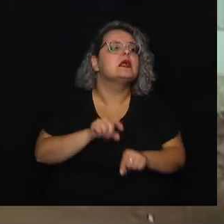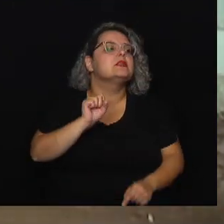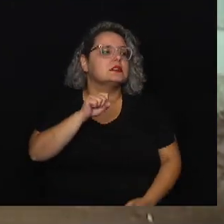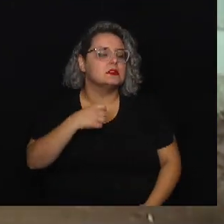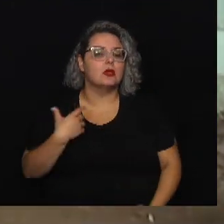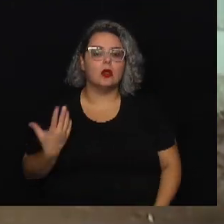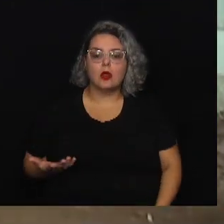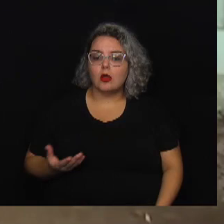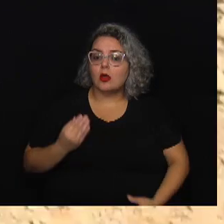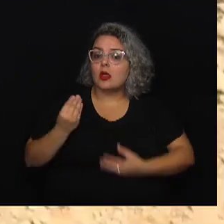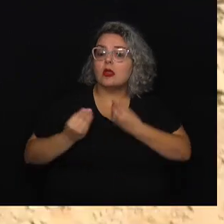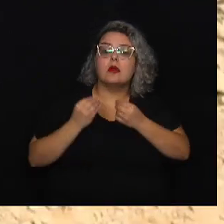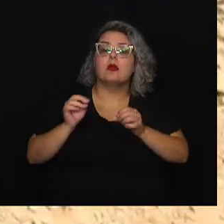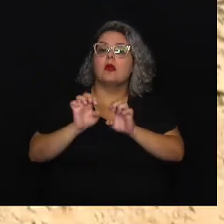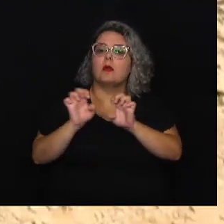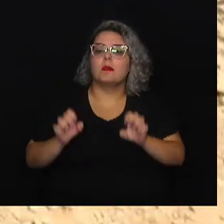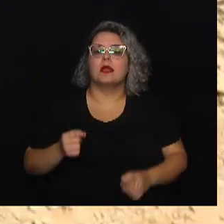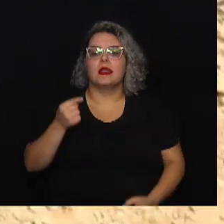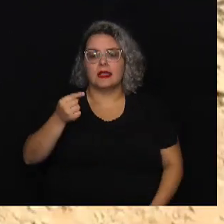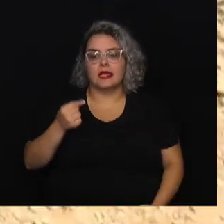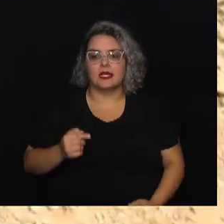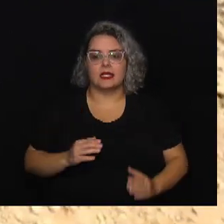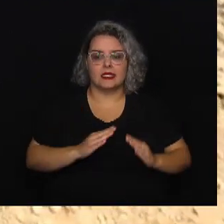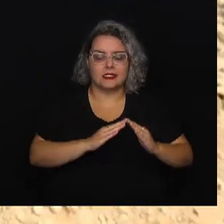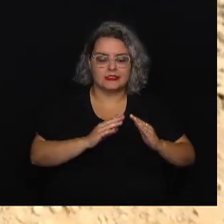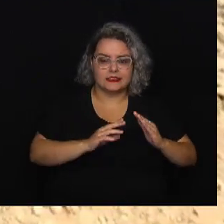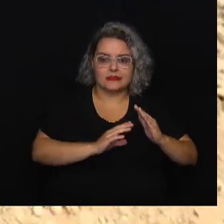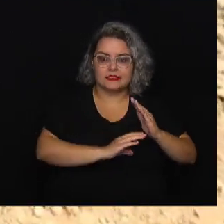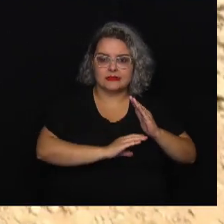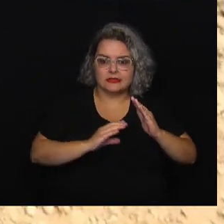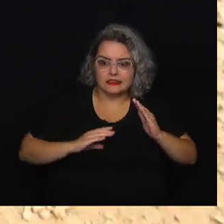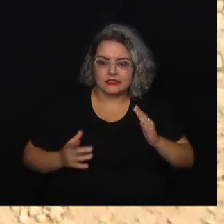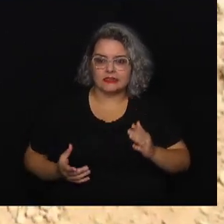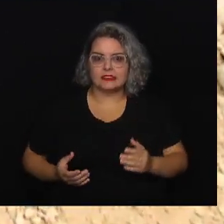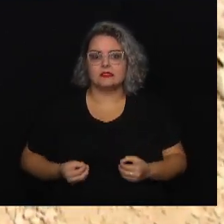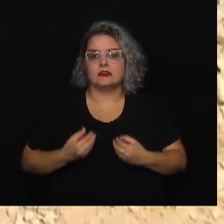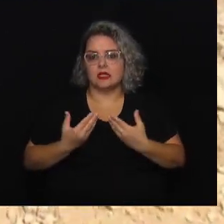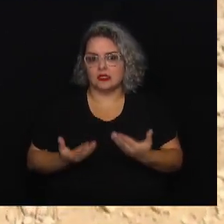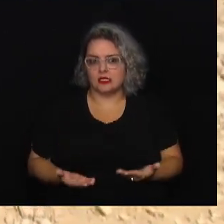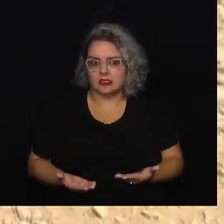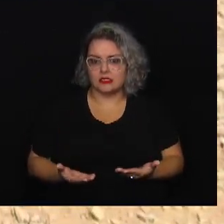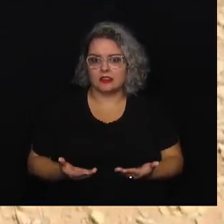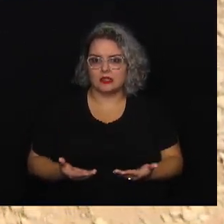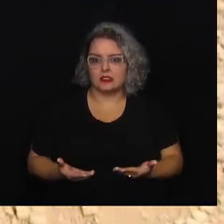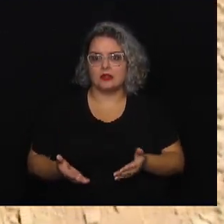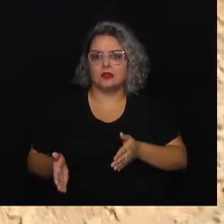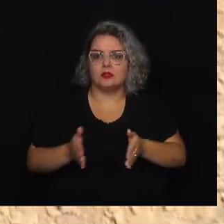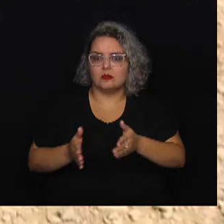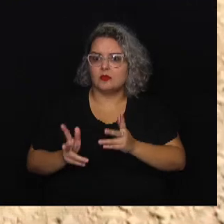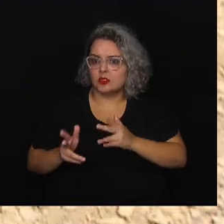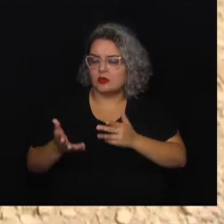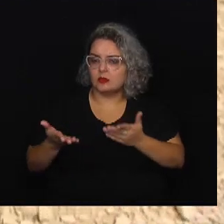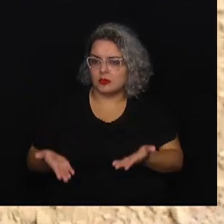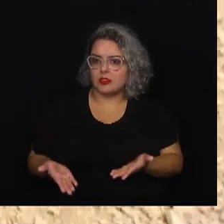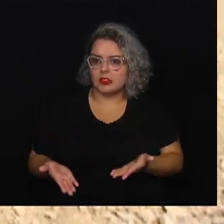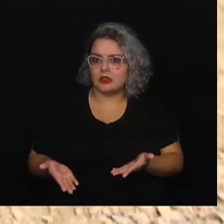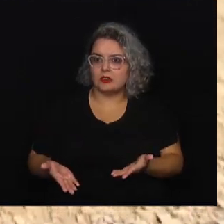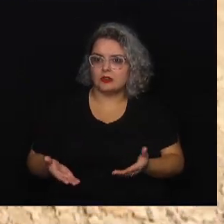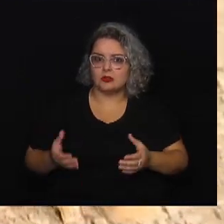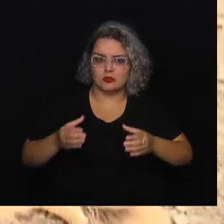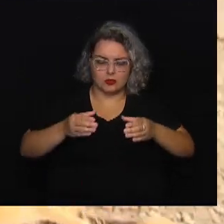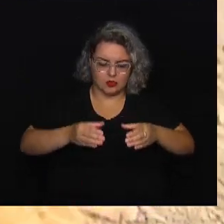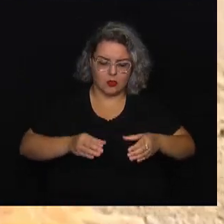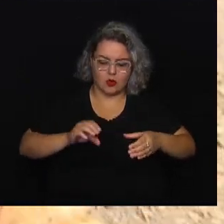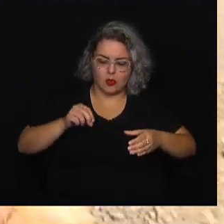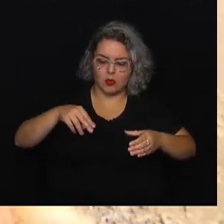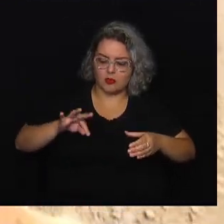bom, como que é a estrutura? Cada clínica é instalada numa situação como essa, num container, né?